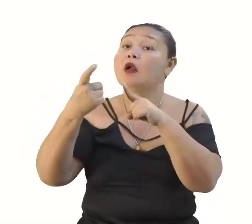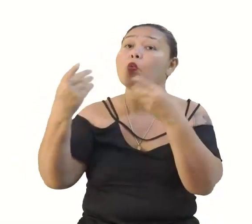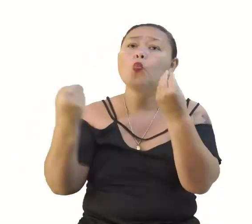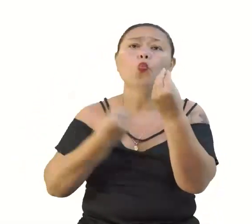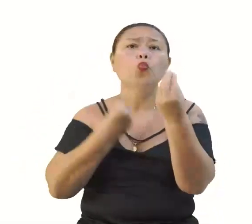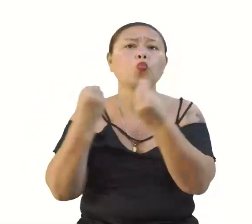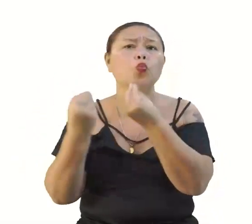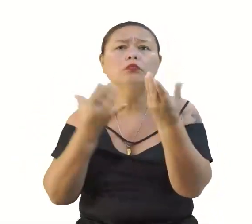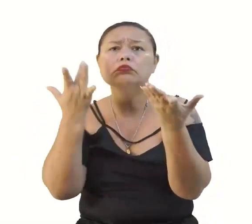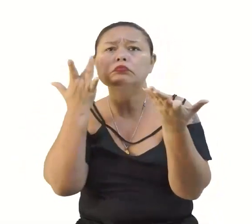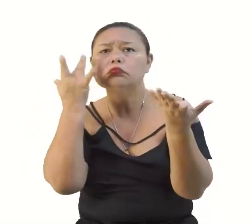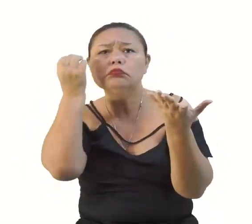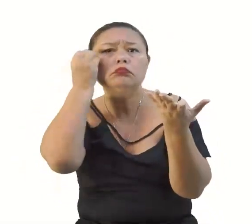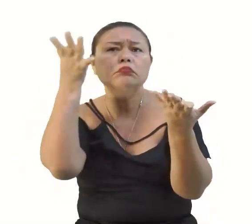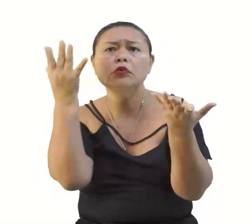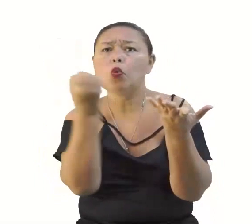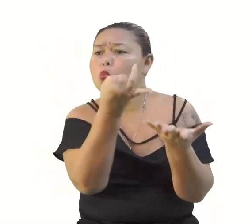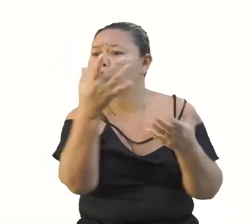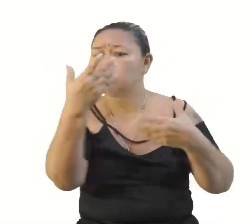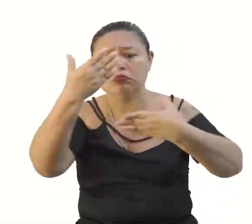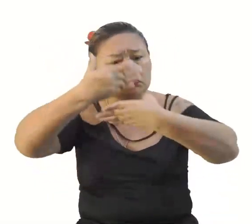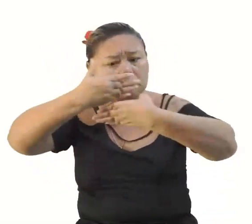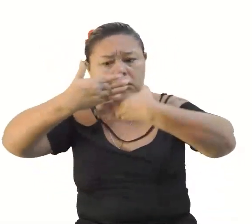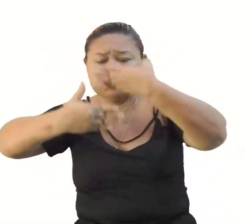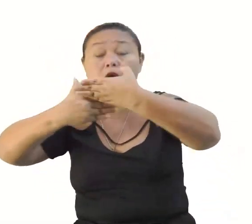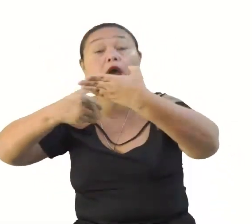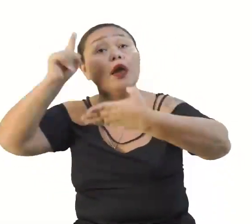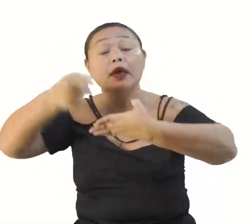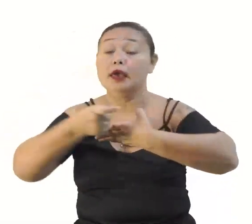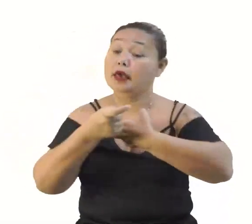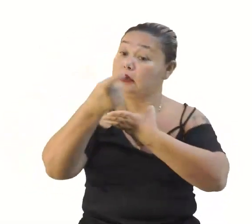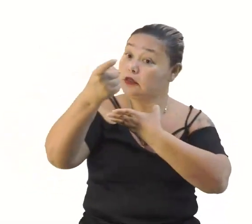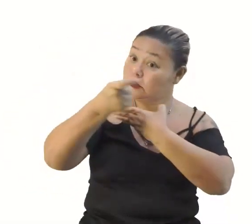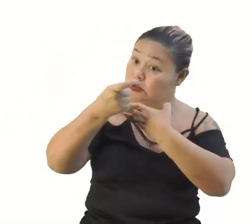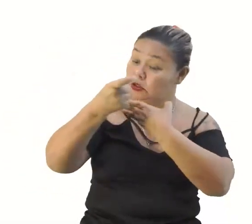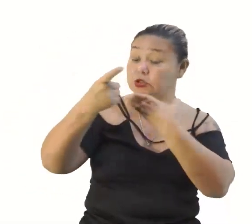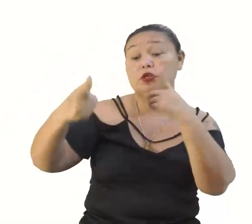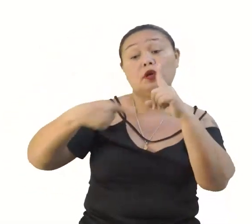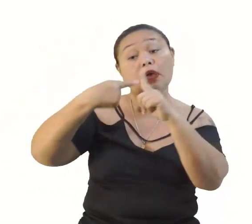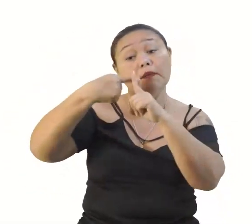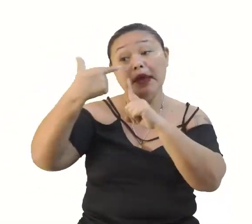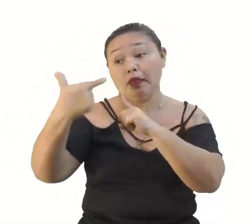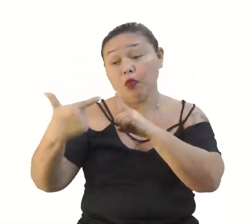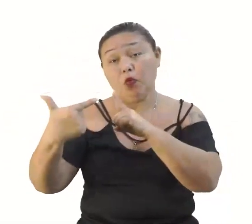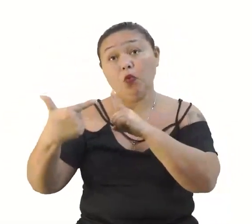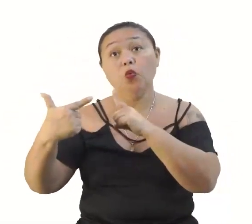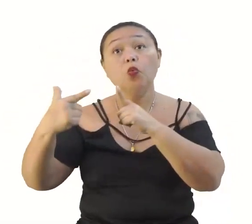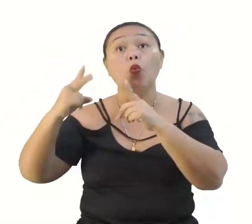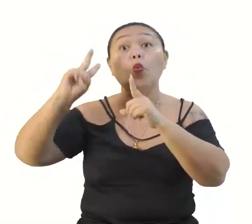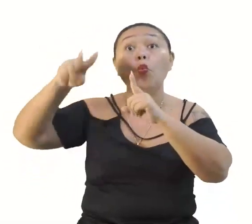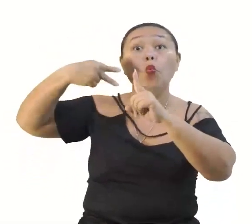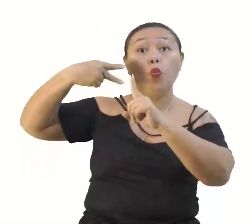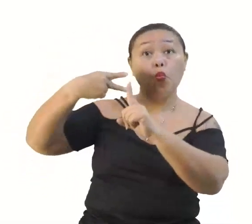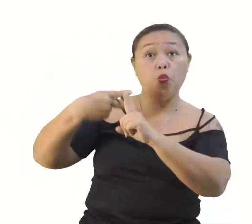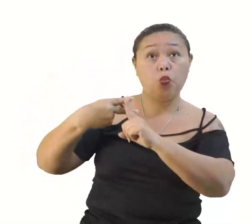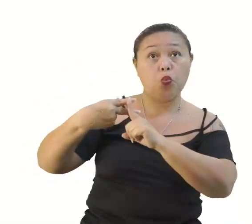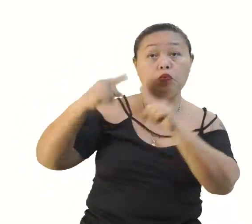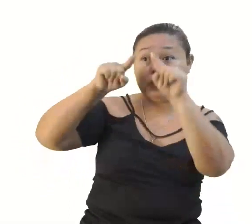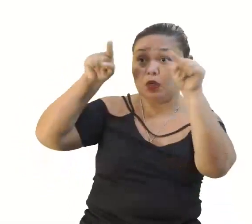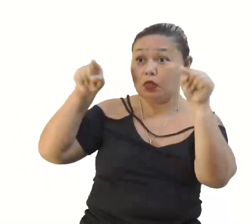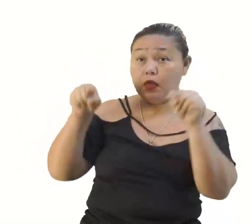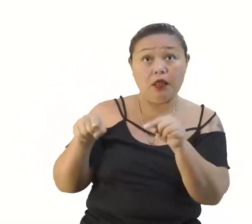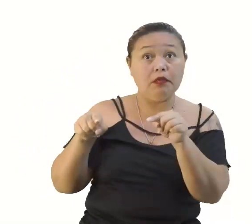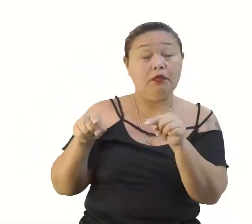como nós não sabemos quantos tijolos ele tem, é x mais 2. Sim. E dobrasse esse valor, então 2 vezes esse